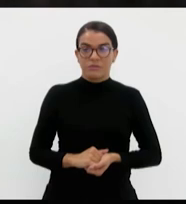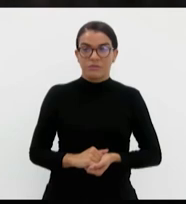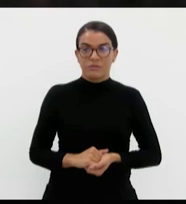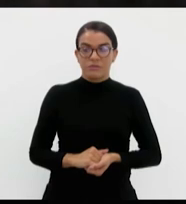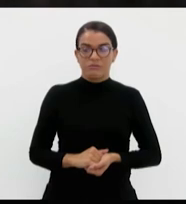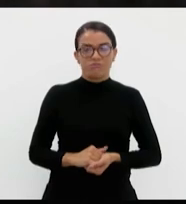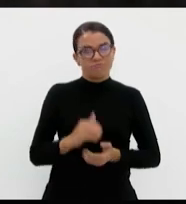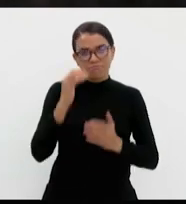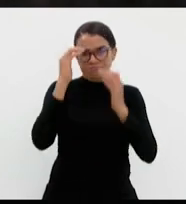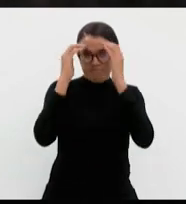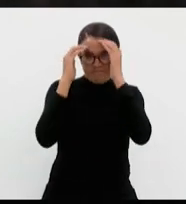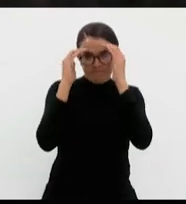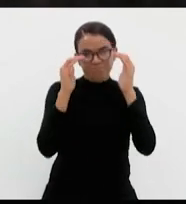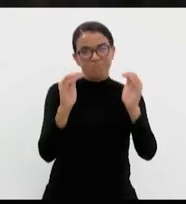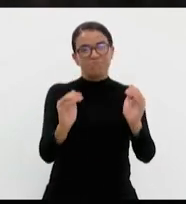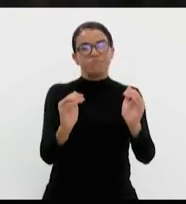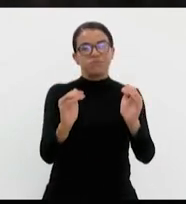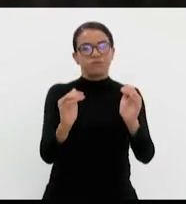cumprindo